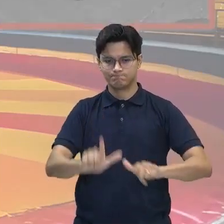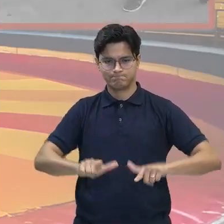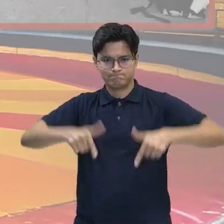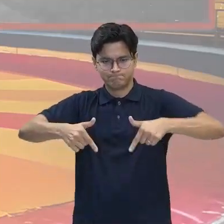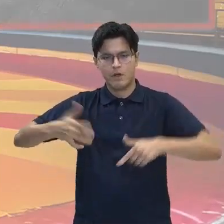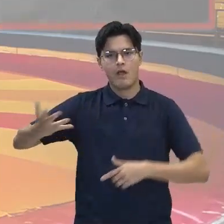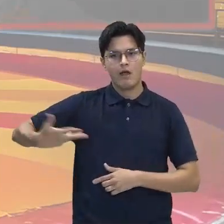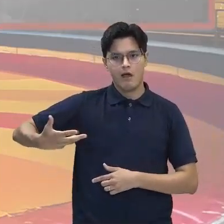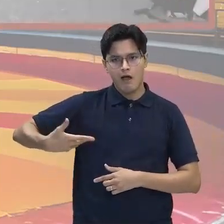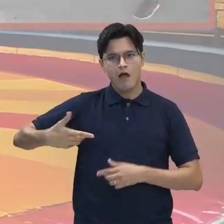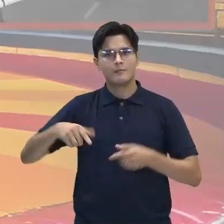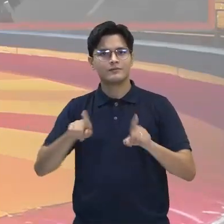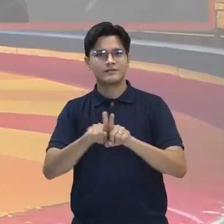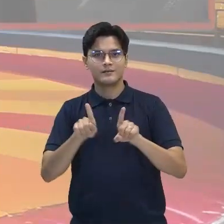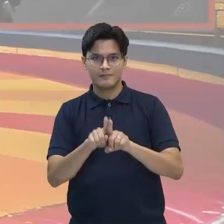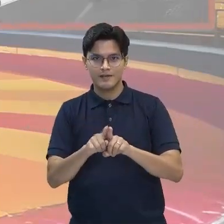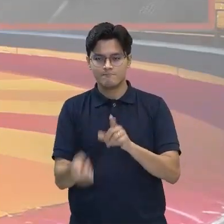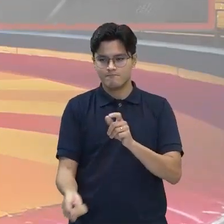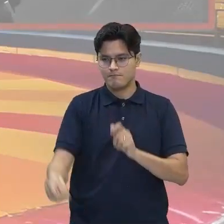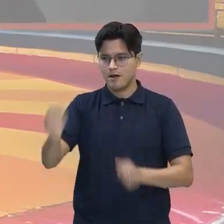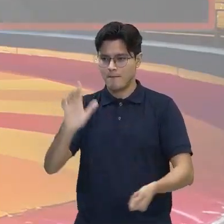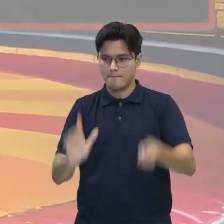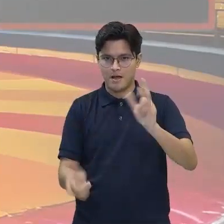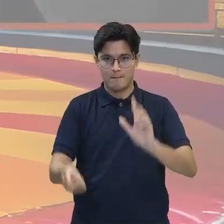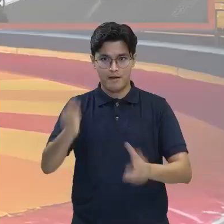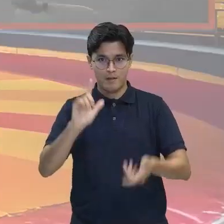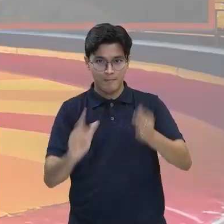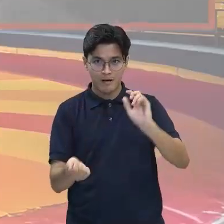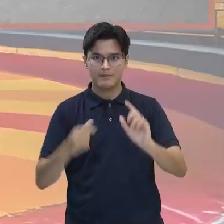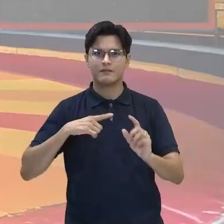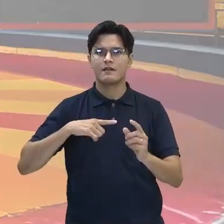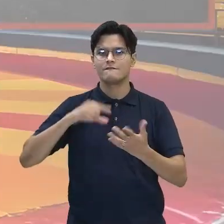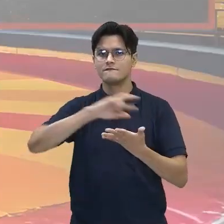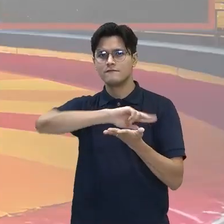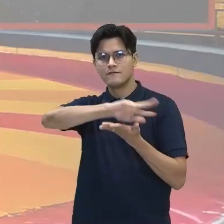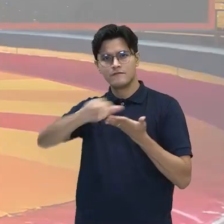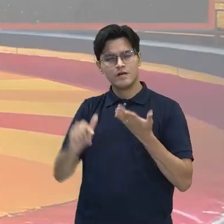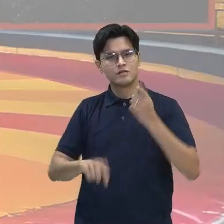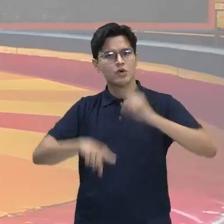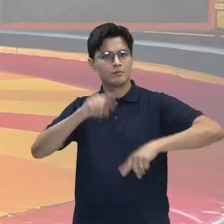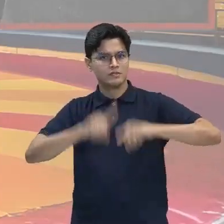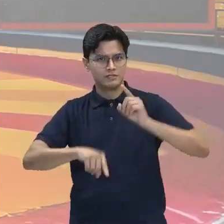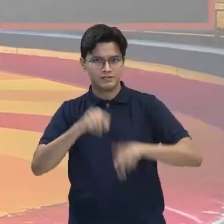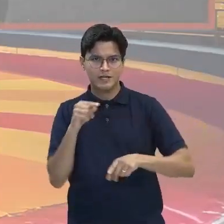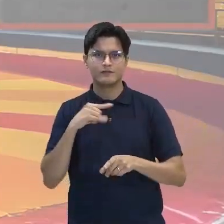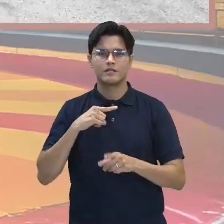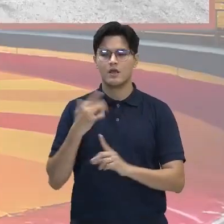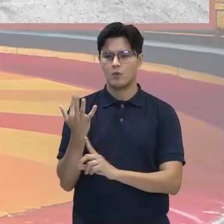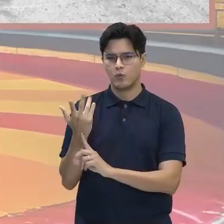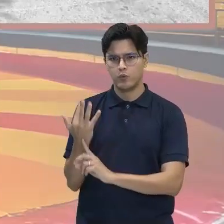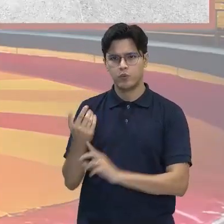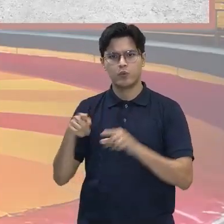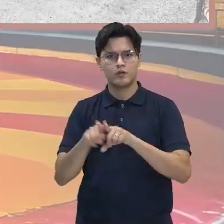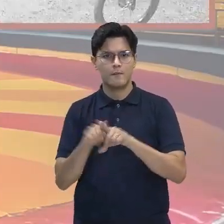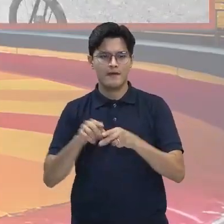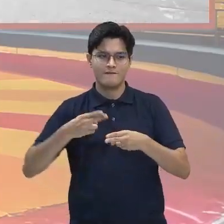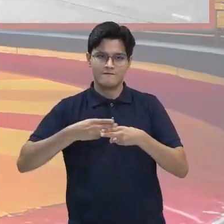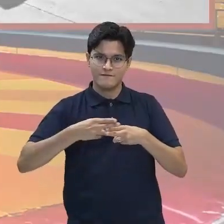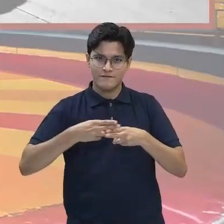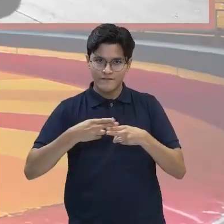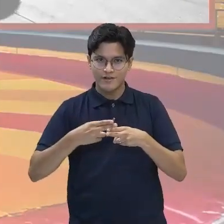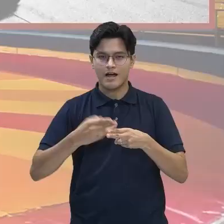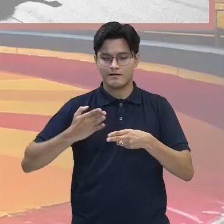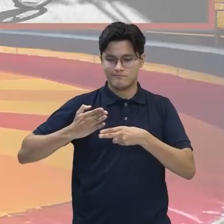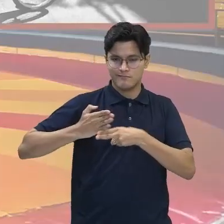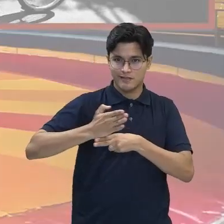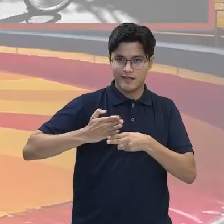objetos são bolas, claves, argolas, tochas, facas, serras,